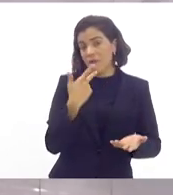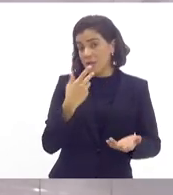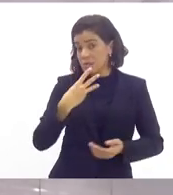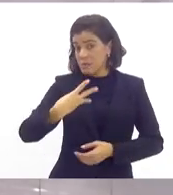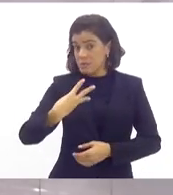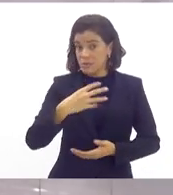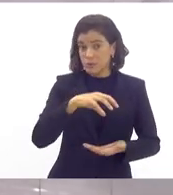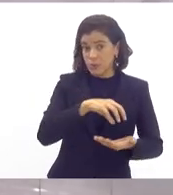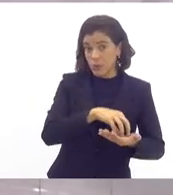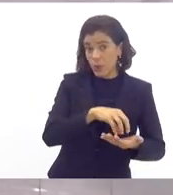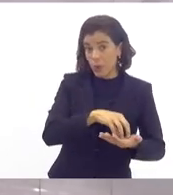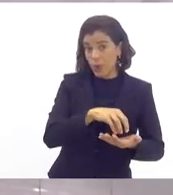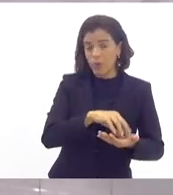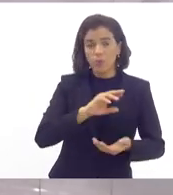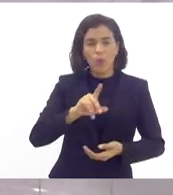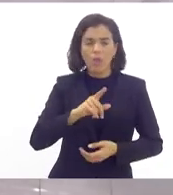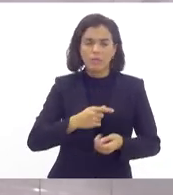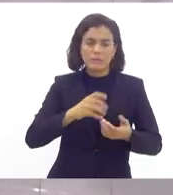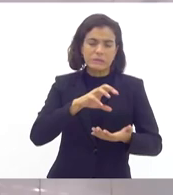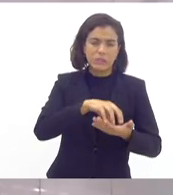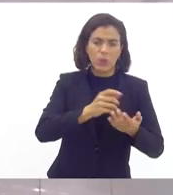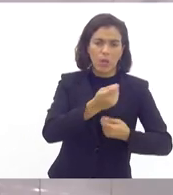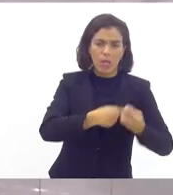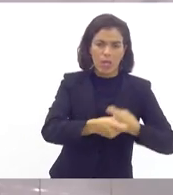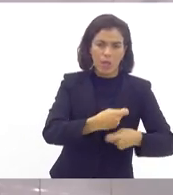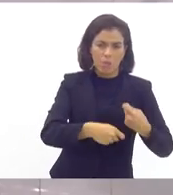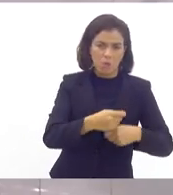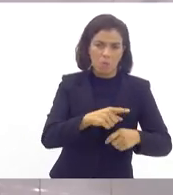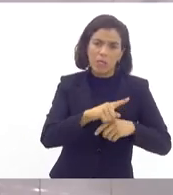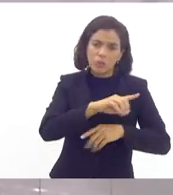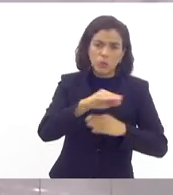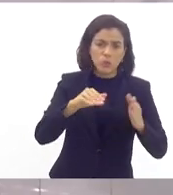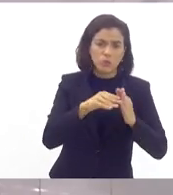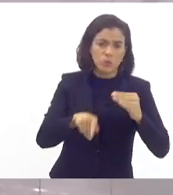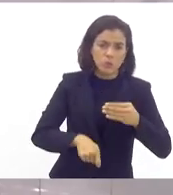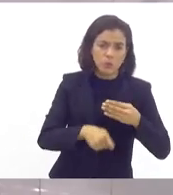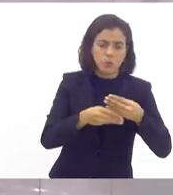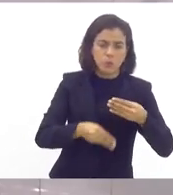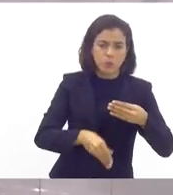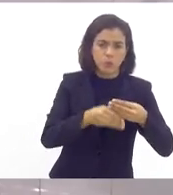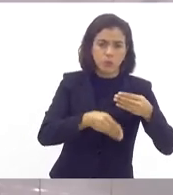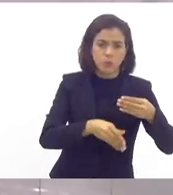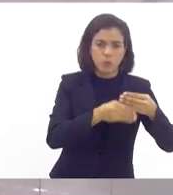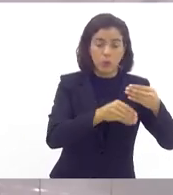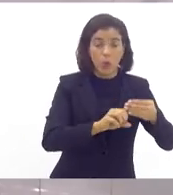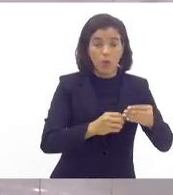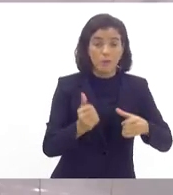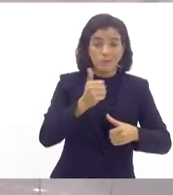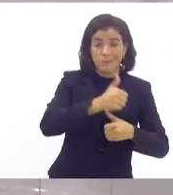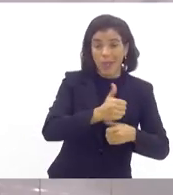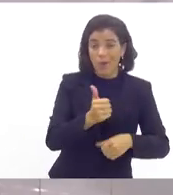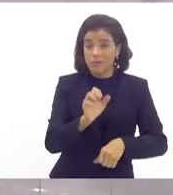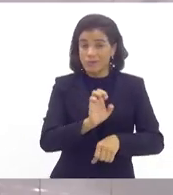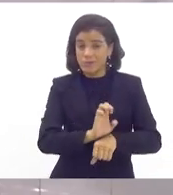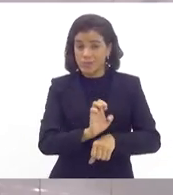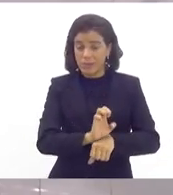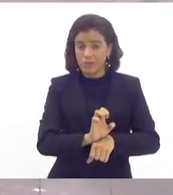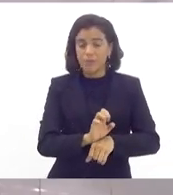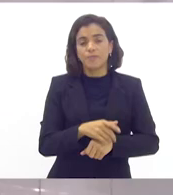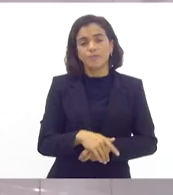terceiro setor não só como setor da economia, mas tudo que ele faz em complementação ou, às vezes, no lugar do Estado. Estou